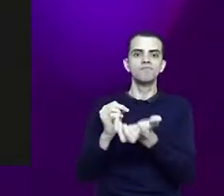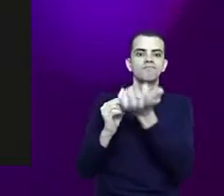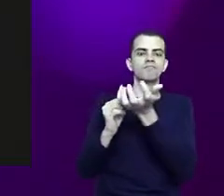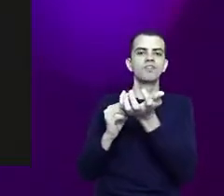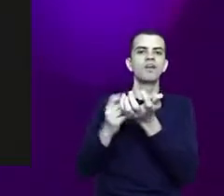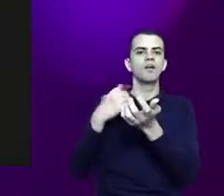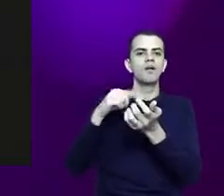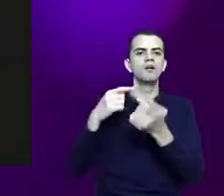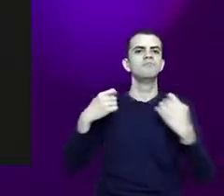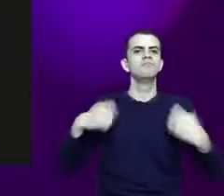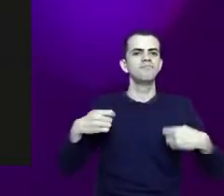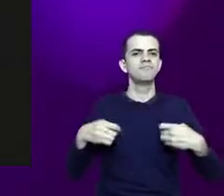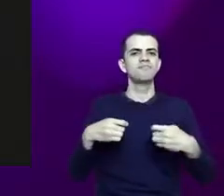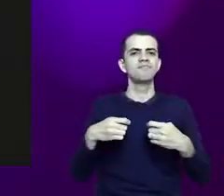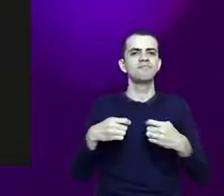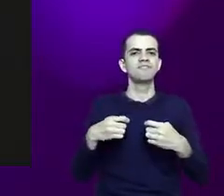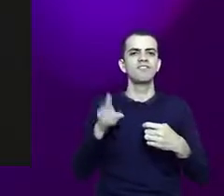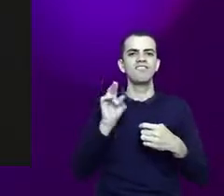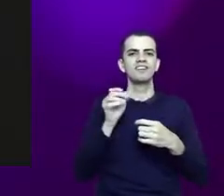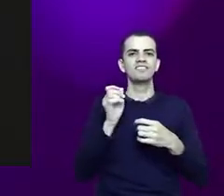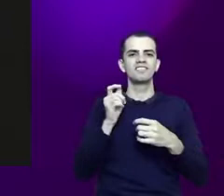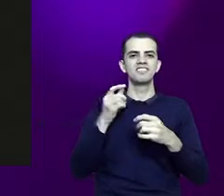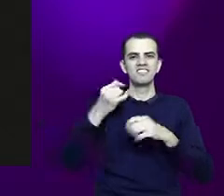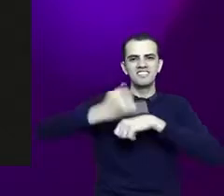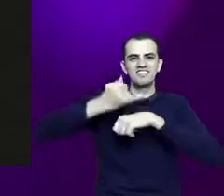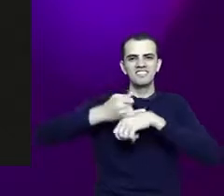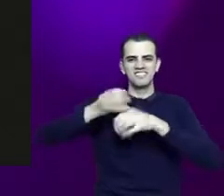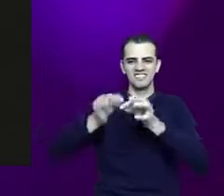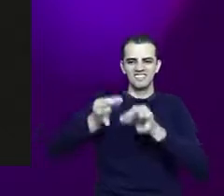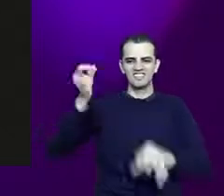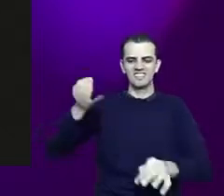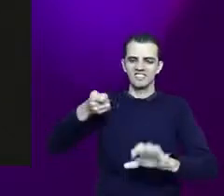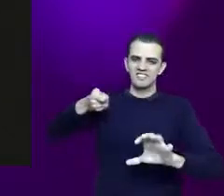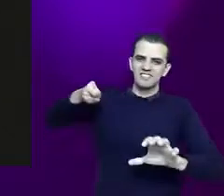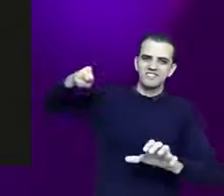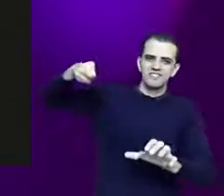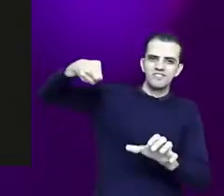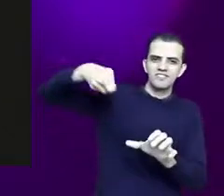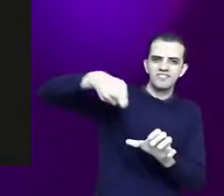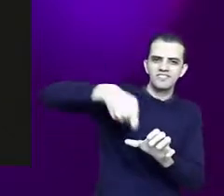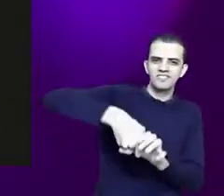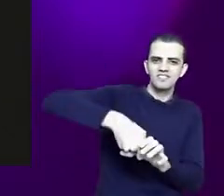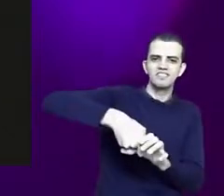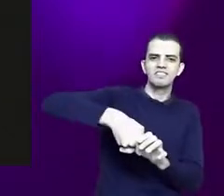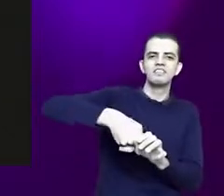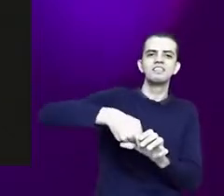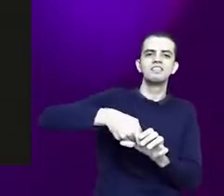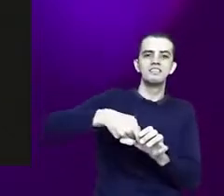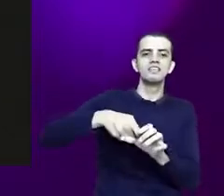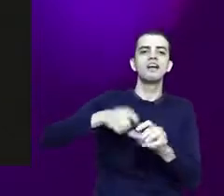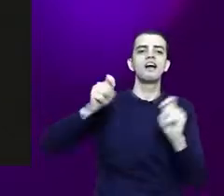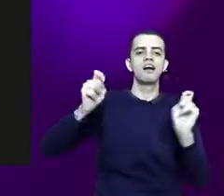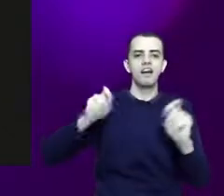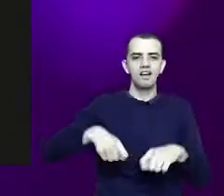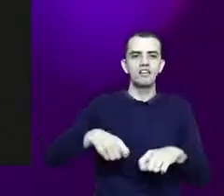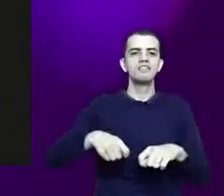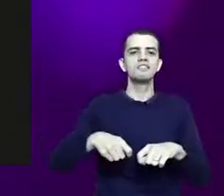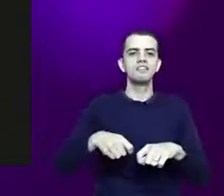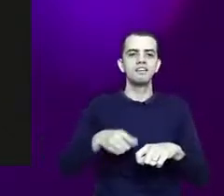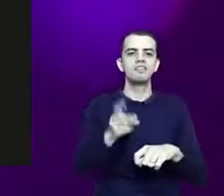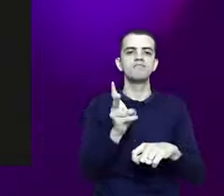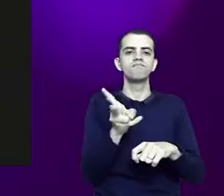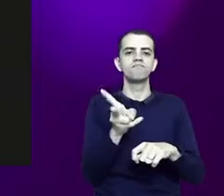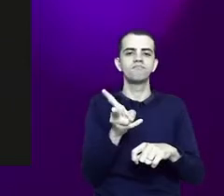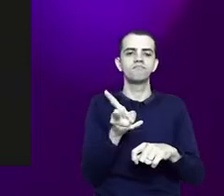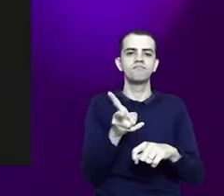nós teríamos que entrar com a haste aqui no plano transversal aqui para que a gente mantivesse